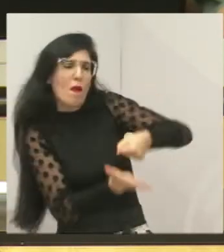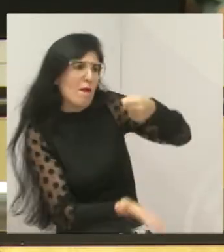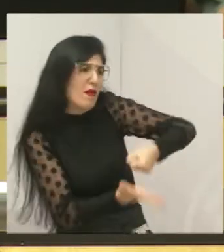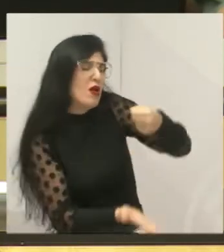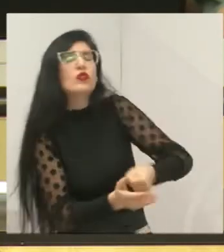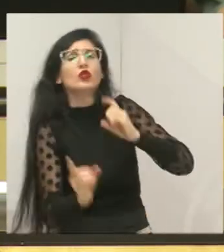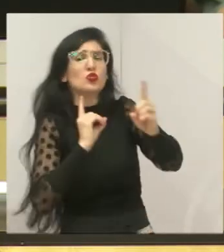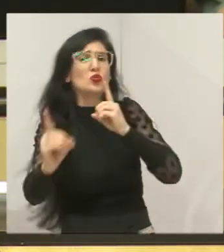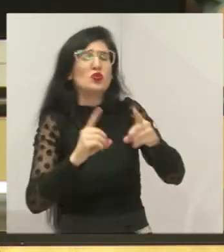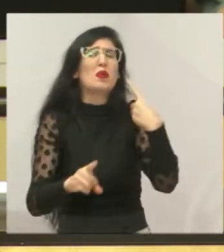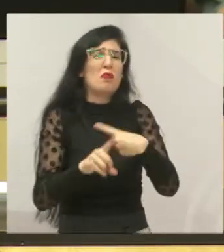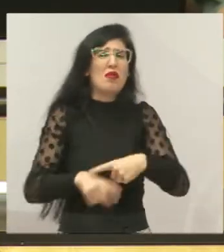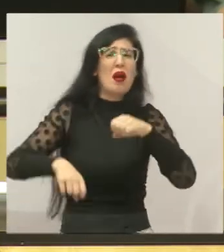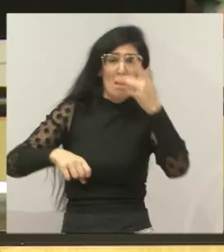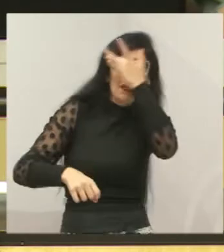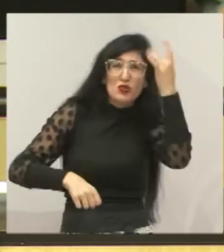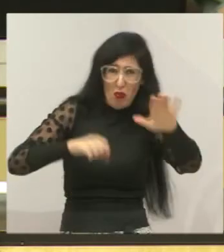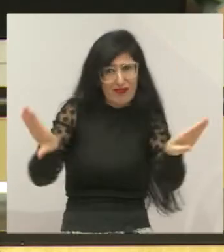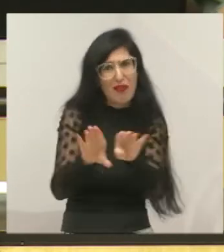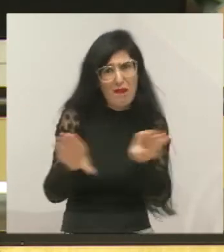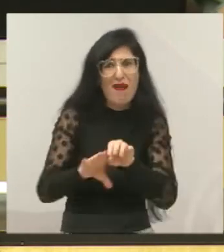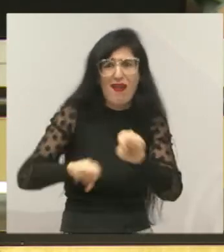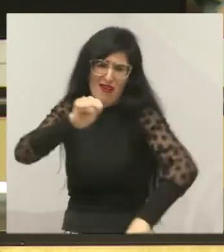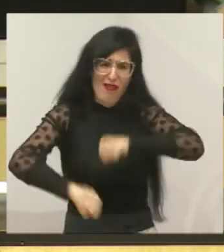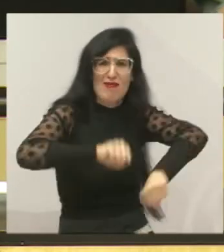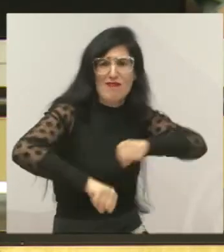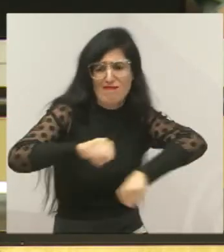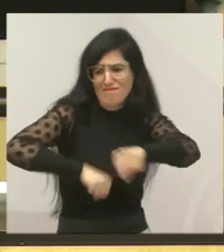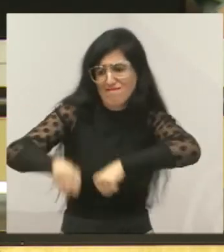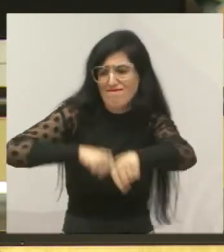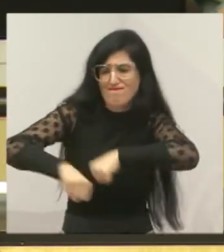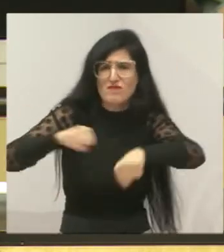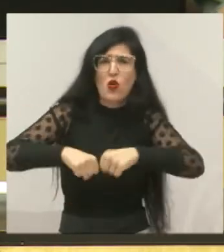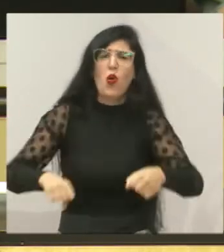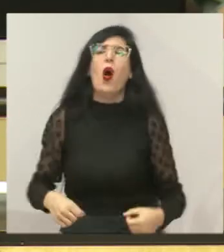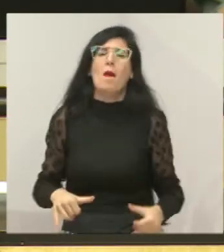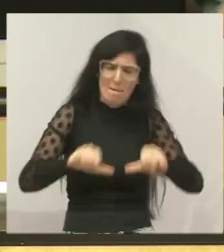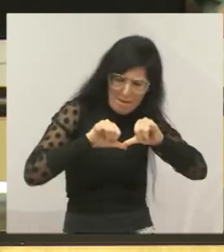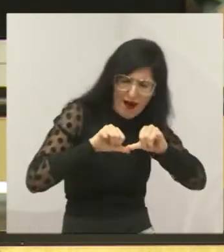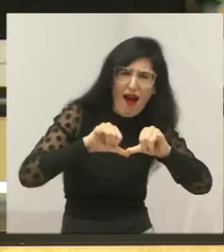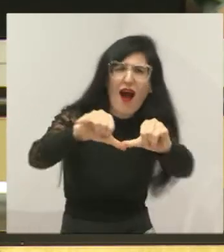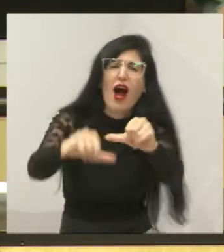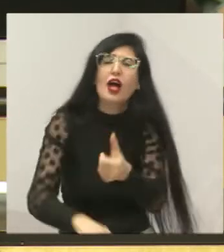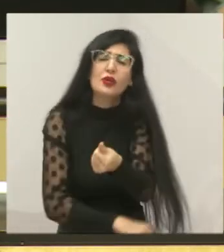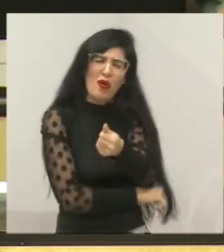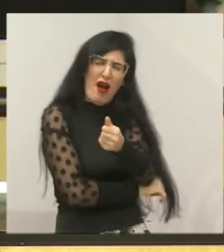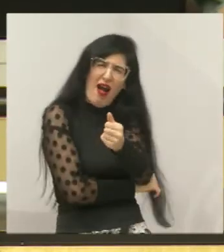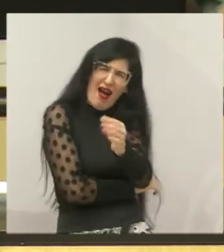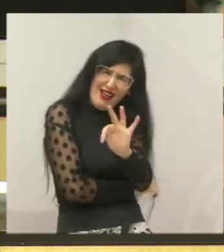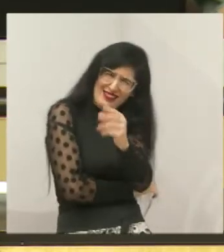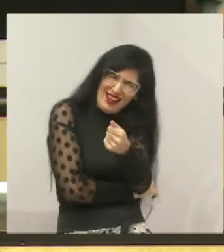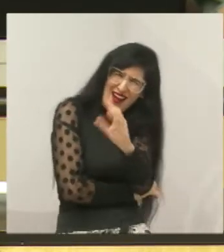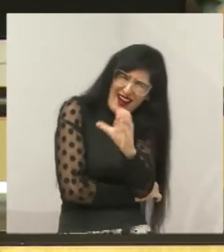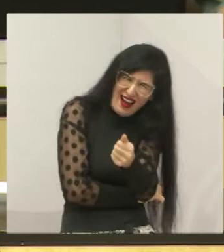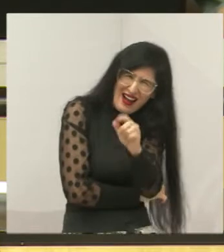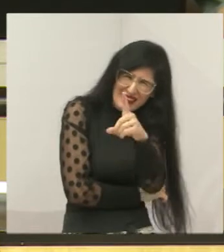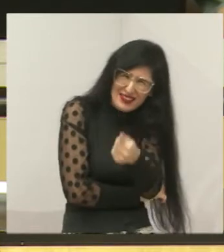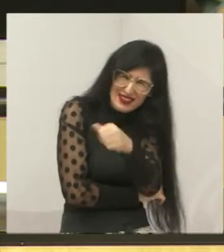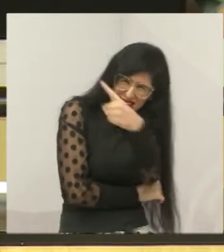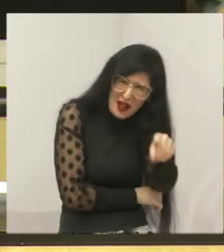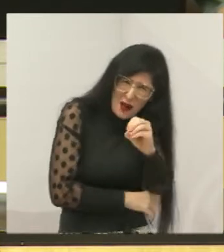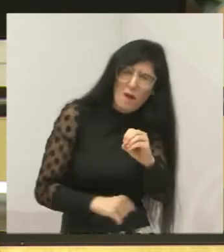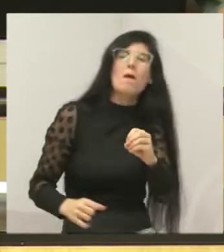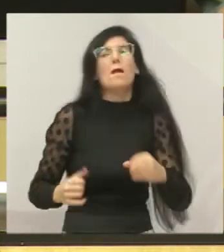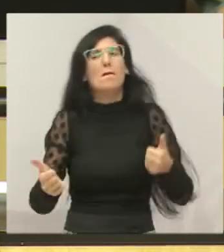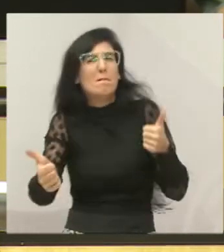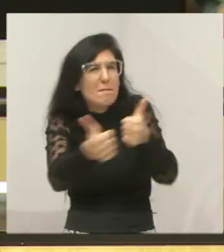os ciclistas que passam pelo estabelecimento comercial Atacadão, o qual também recebe incontáveis veículos. Esse trecho da Via